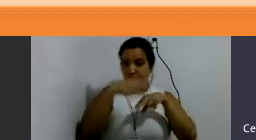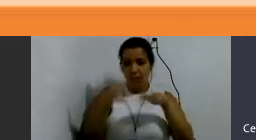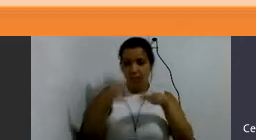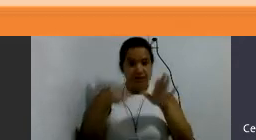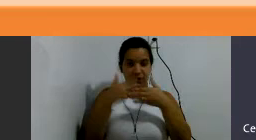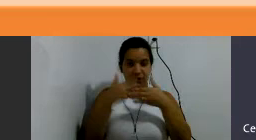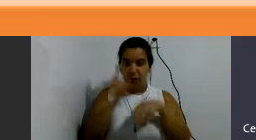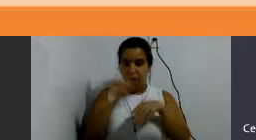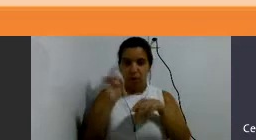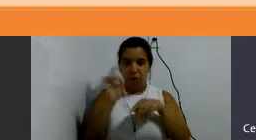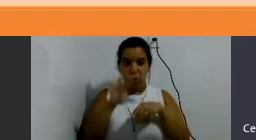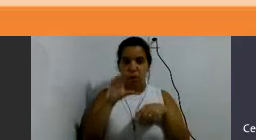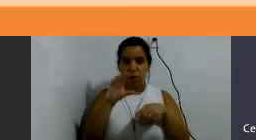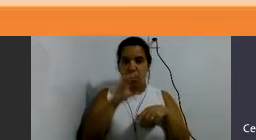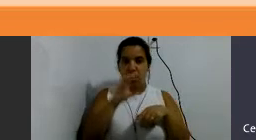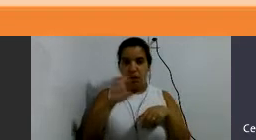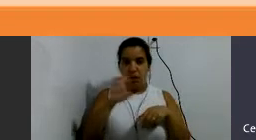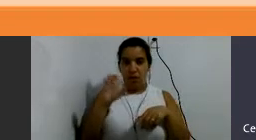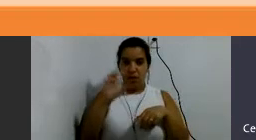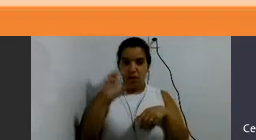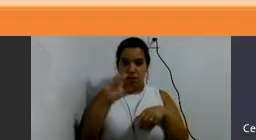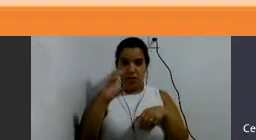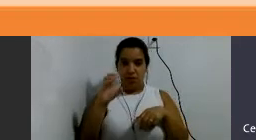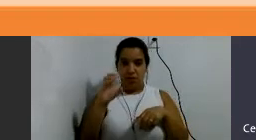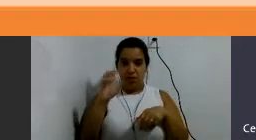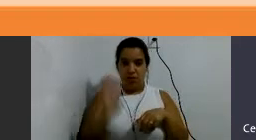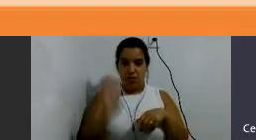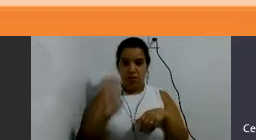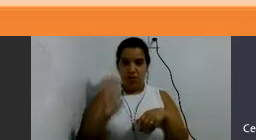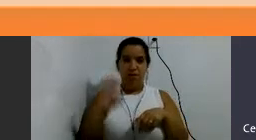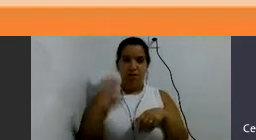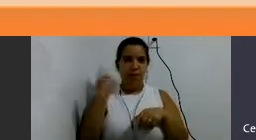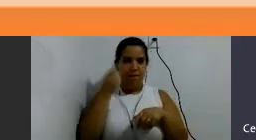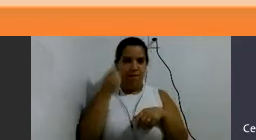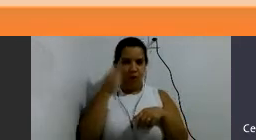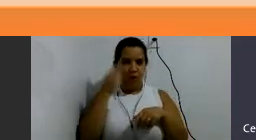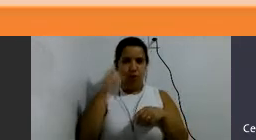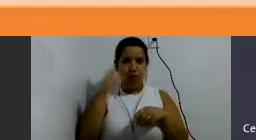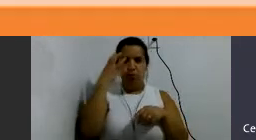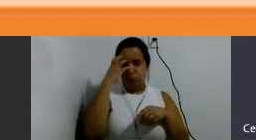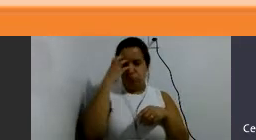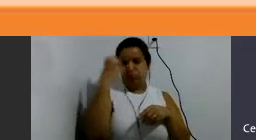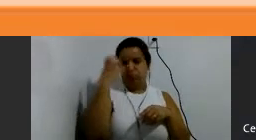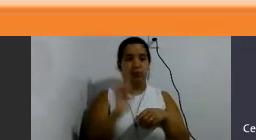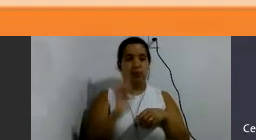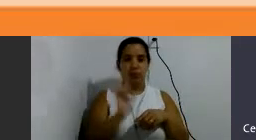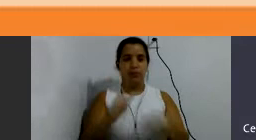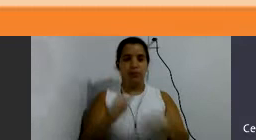Só ECG? Não vai fechar. Só ver um sinal de Romanhã? Também não vai fechar.